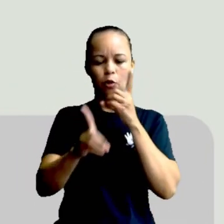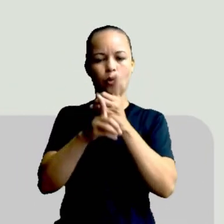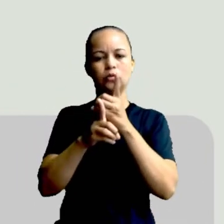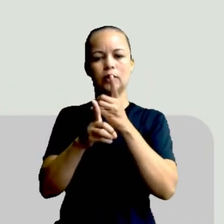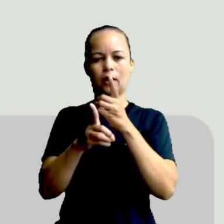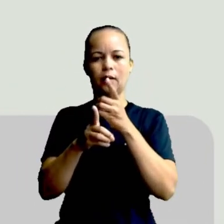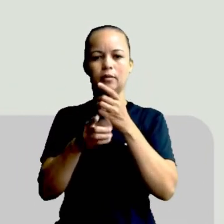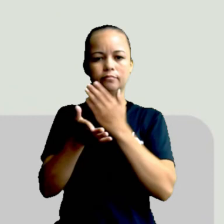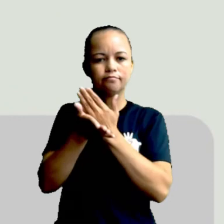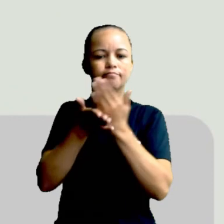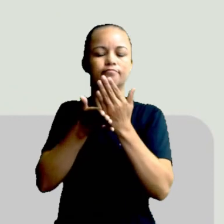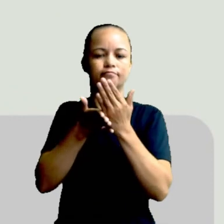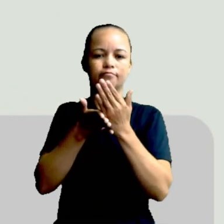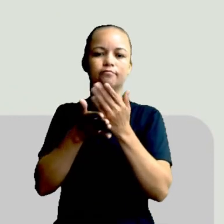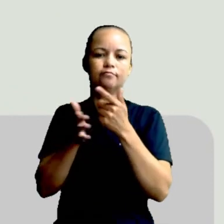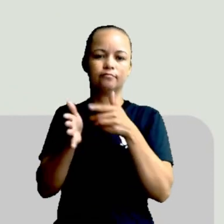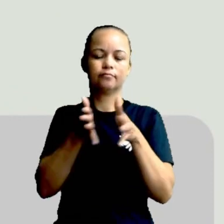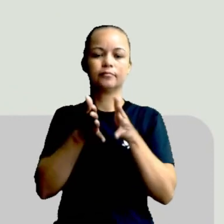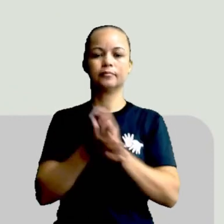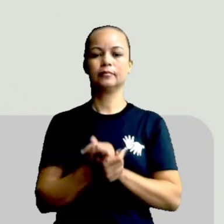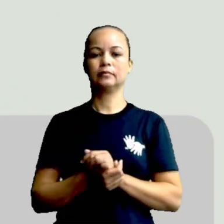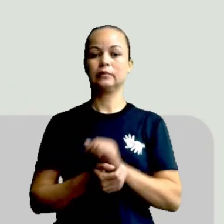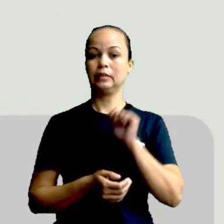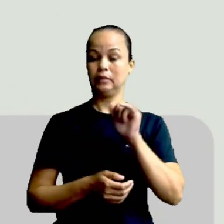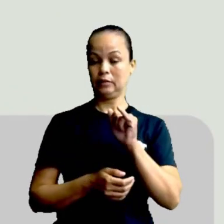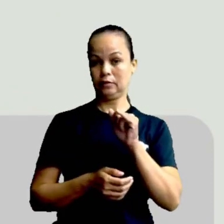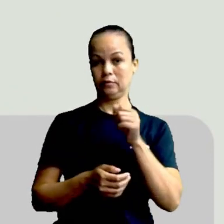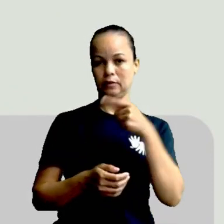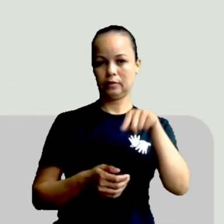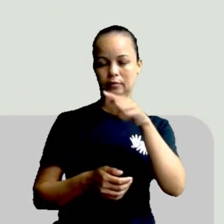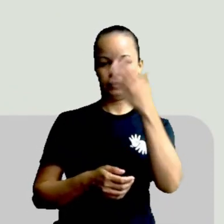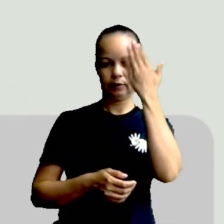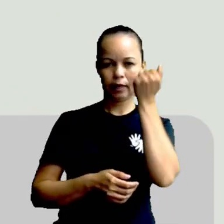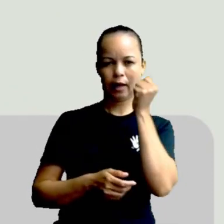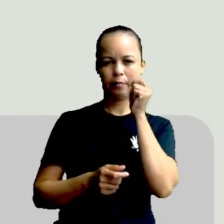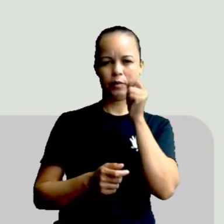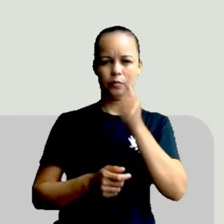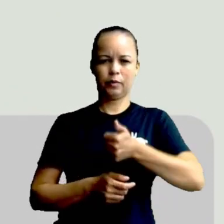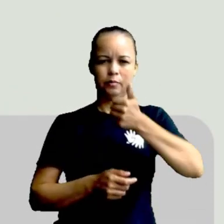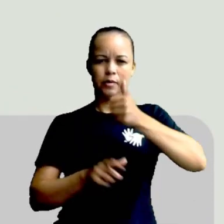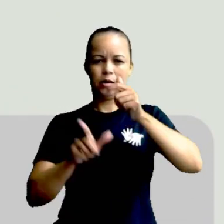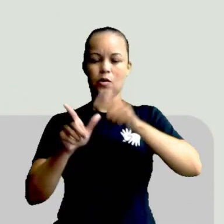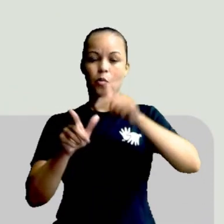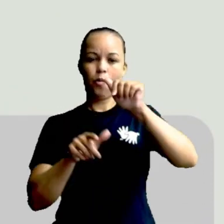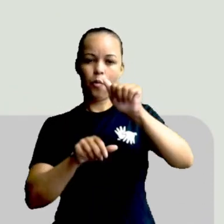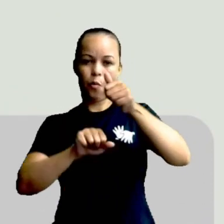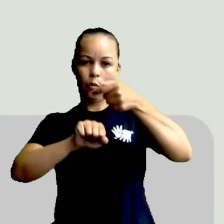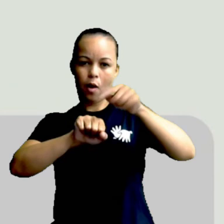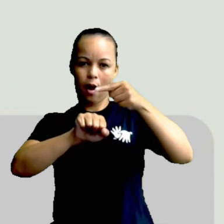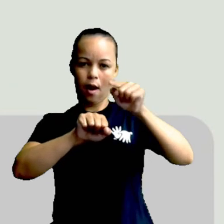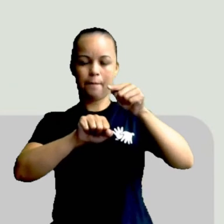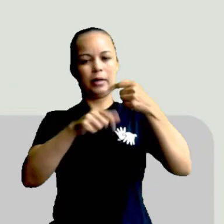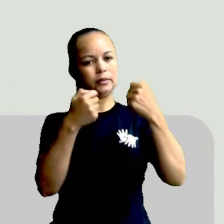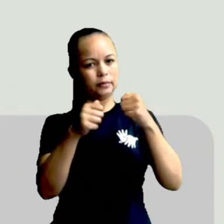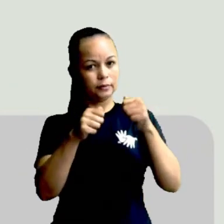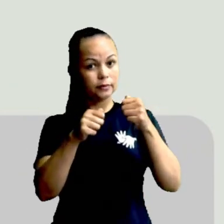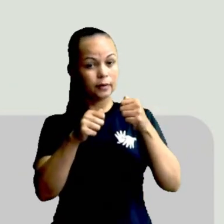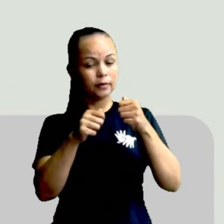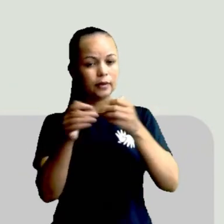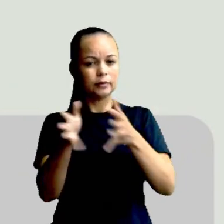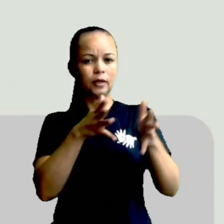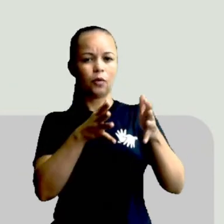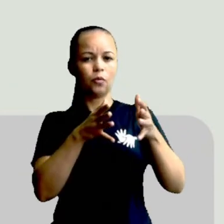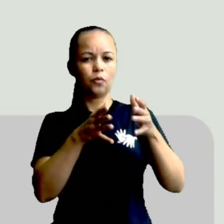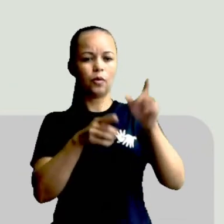Messi trabalhando por ela certo se você sabe que o primeiro a ele precisa da crase então a e